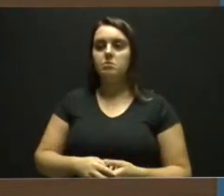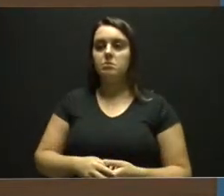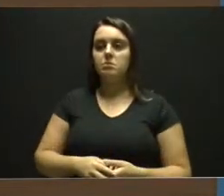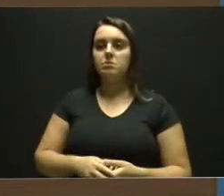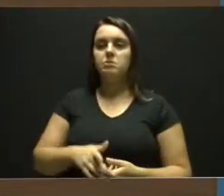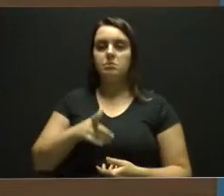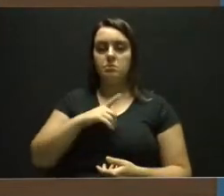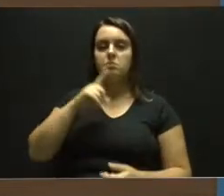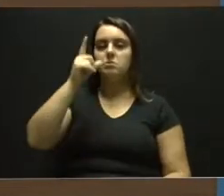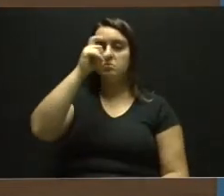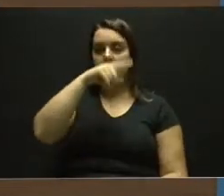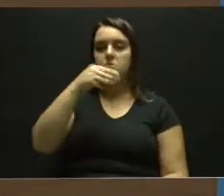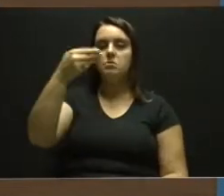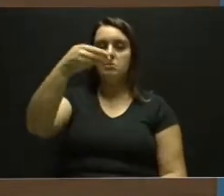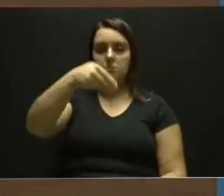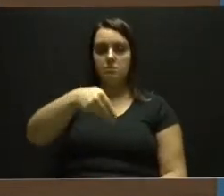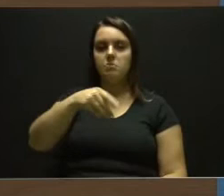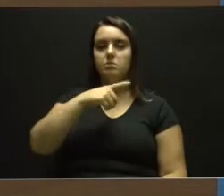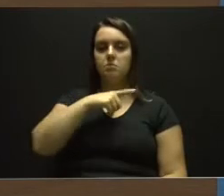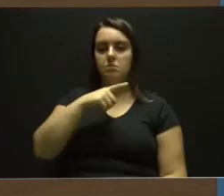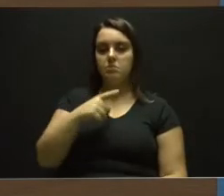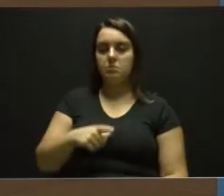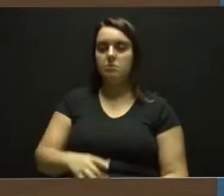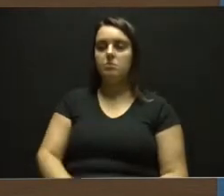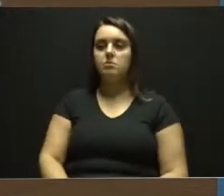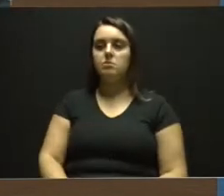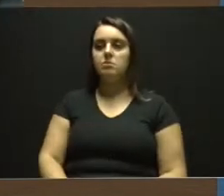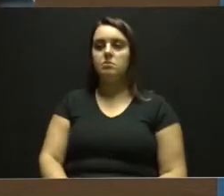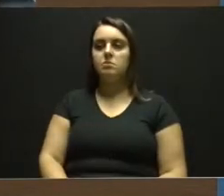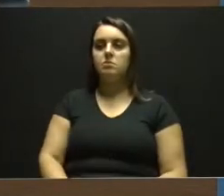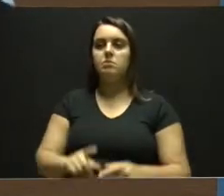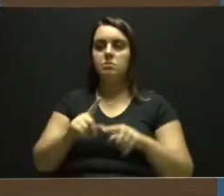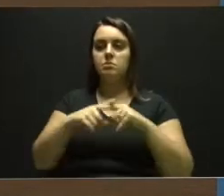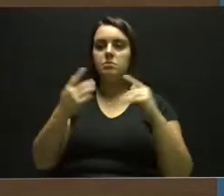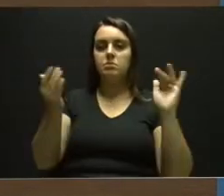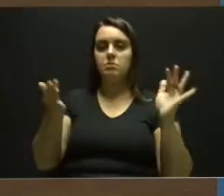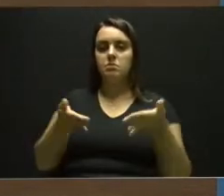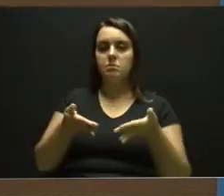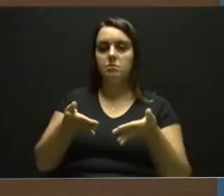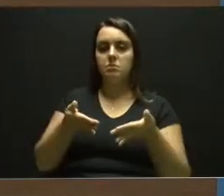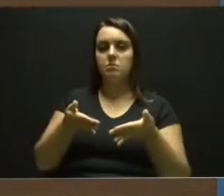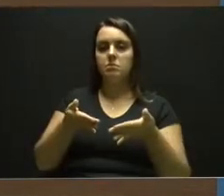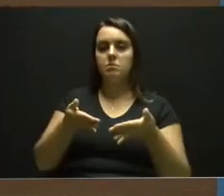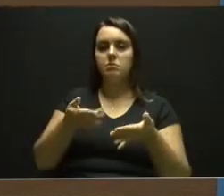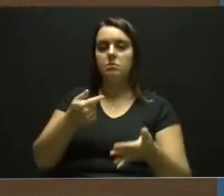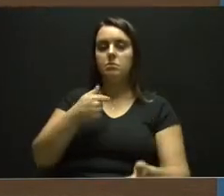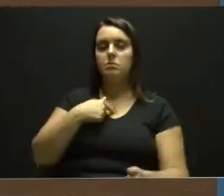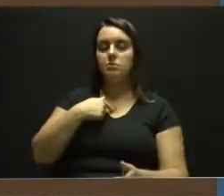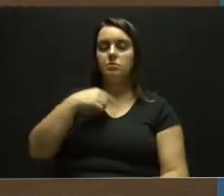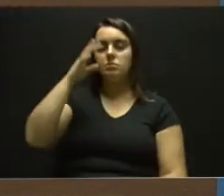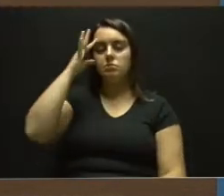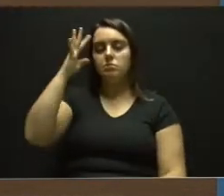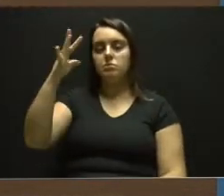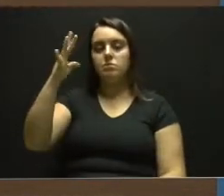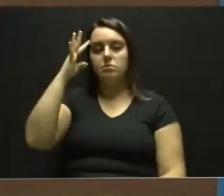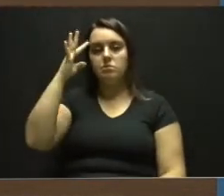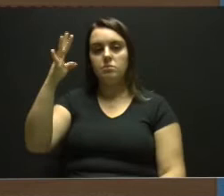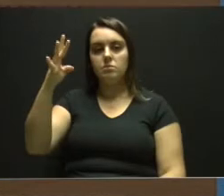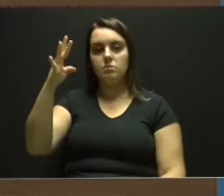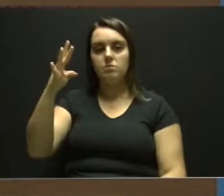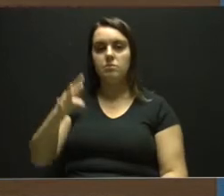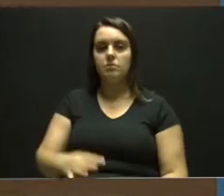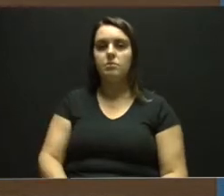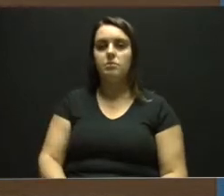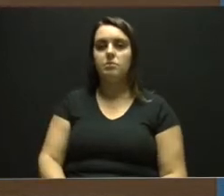quem tiver dificuldade da cidade e hoje uma sonho que a gente tem sempre